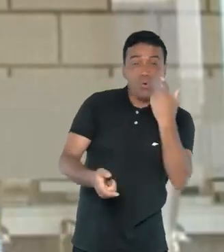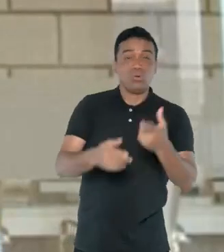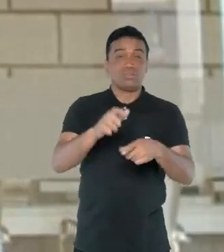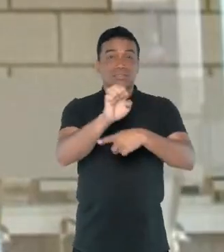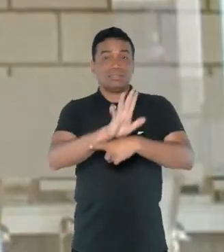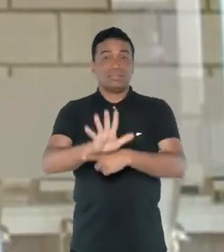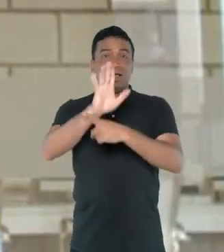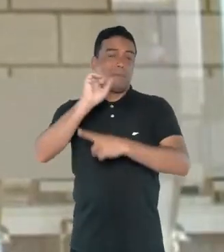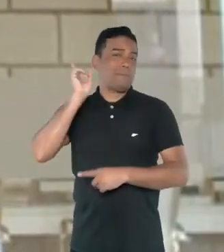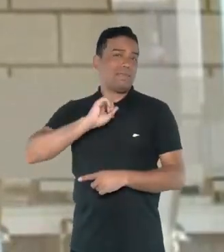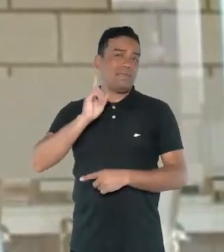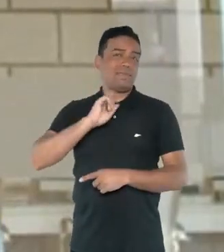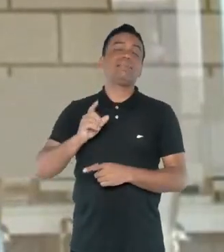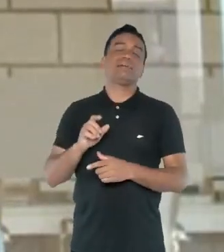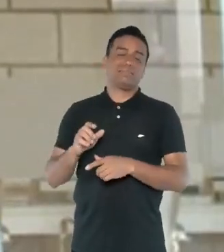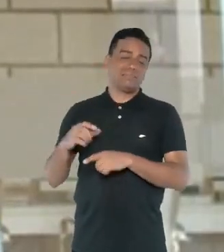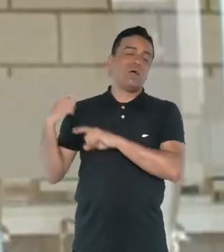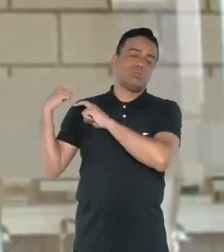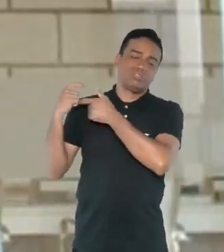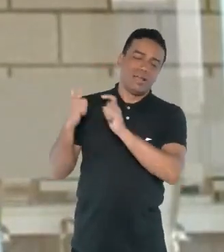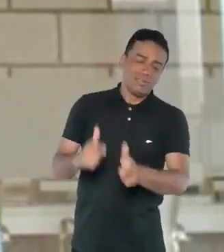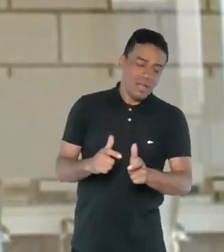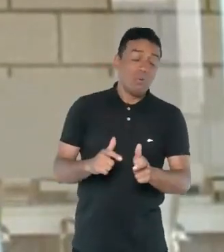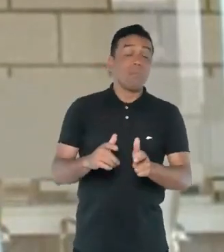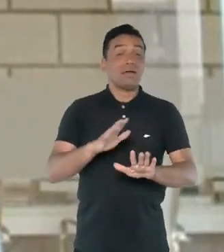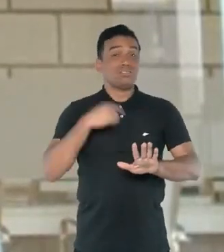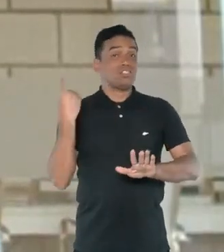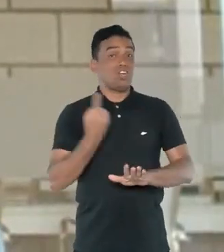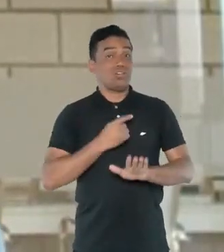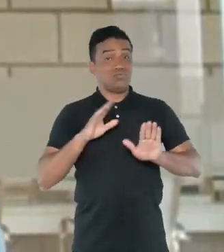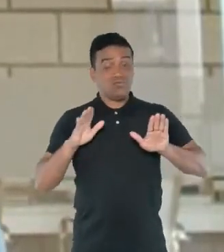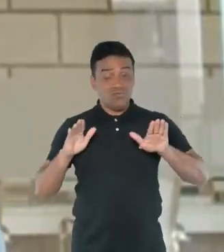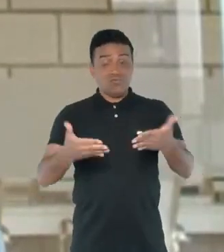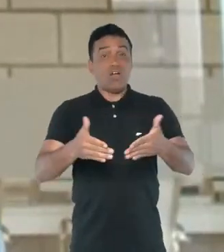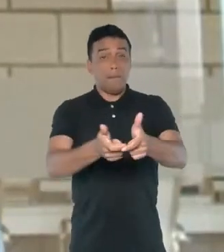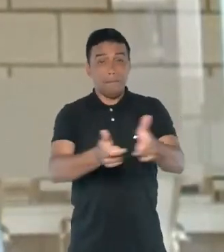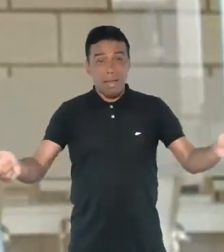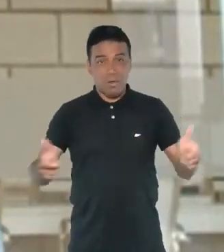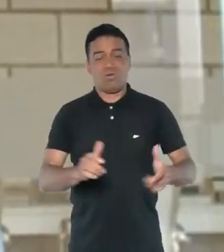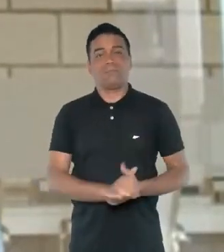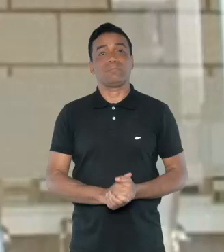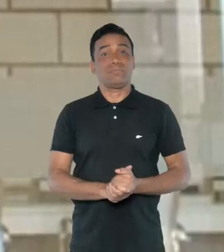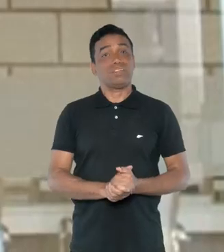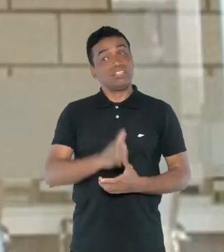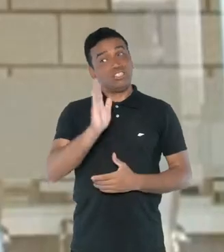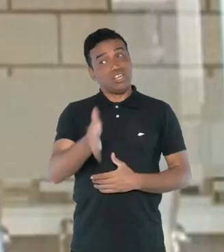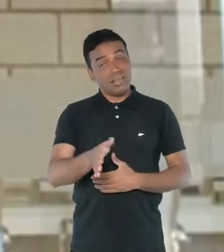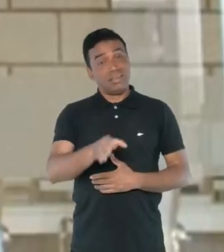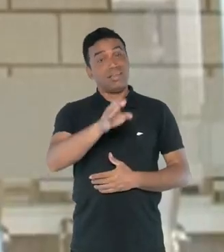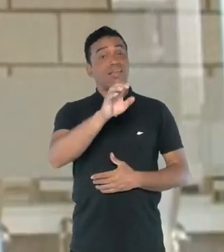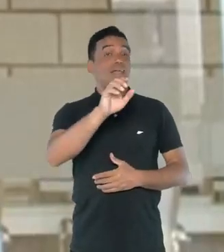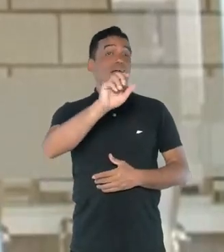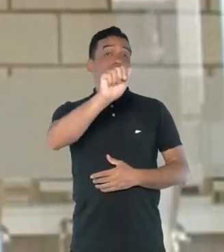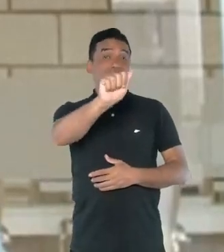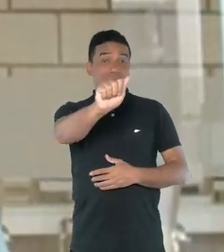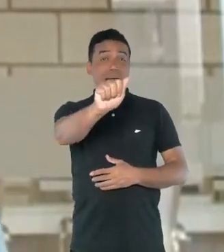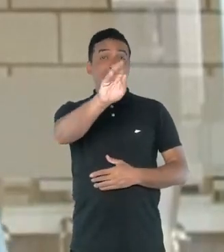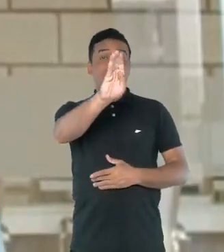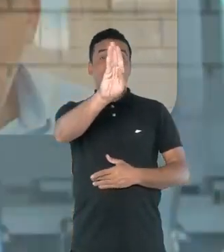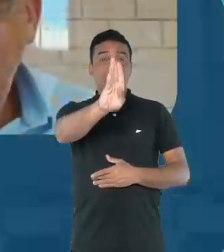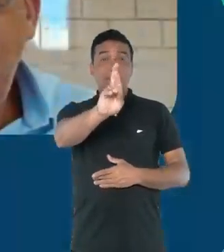tinha uma tradição grande, mas a gente começou a focar muito, olha, já que a editora, né, já que a Abril quer